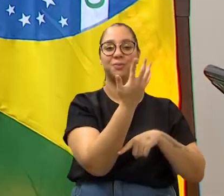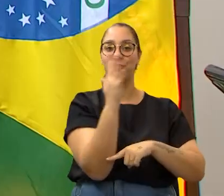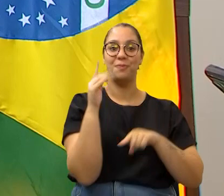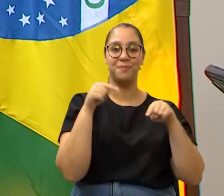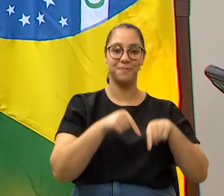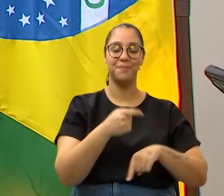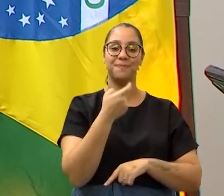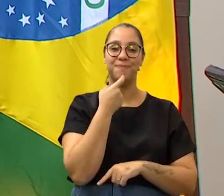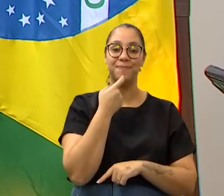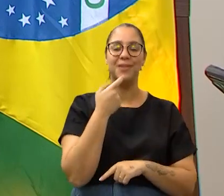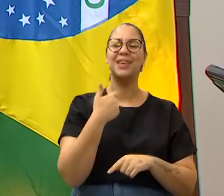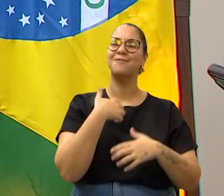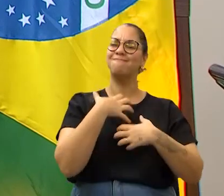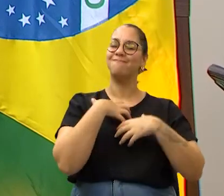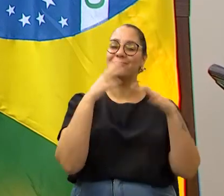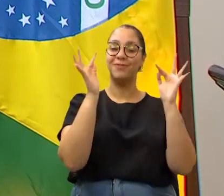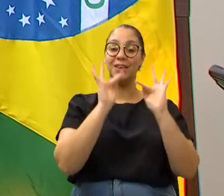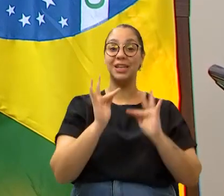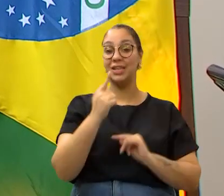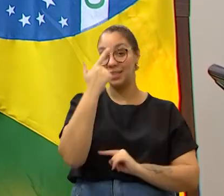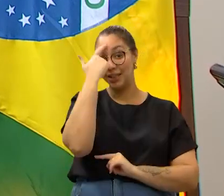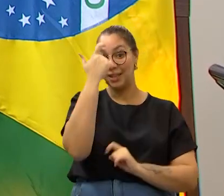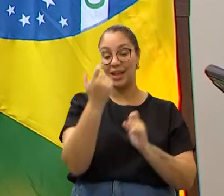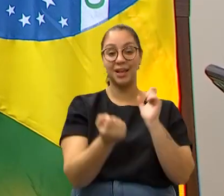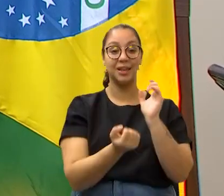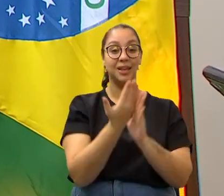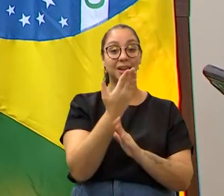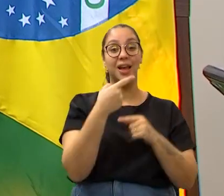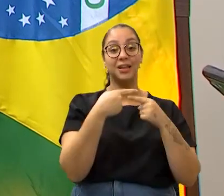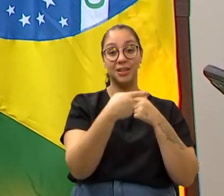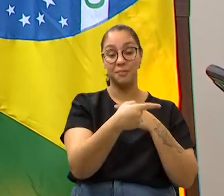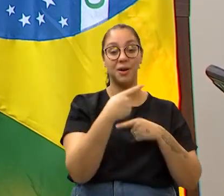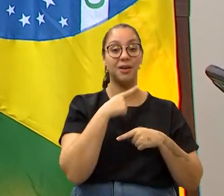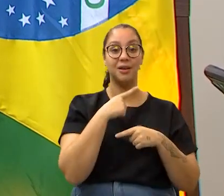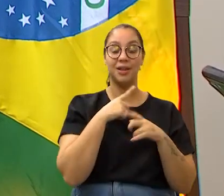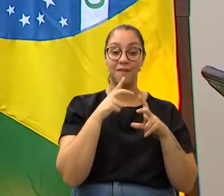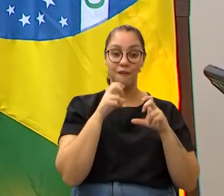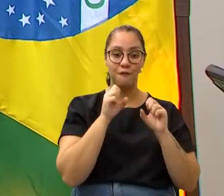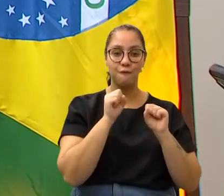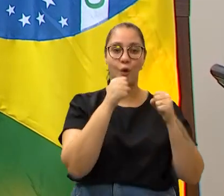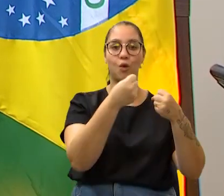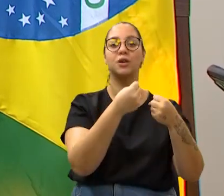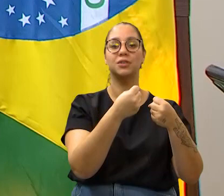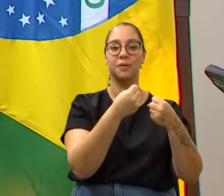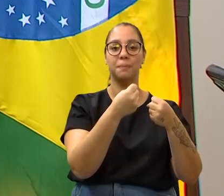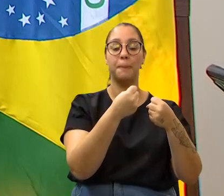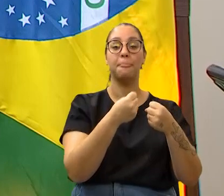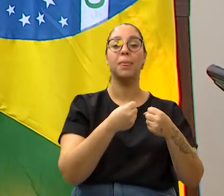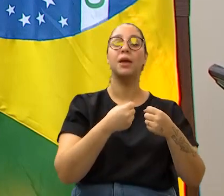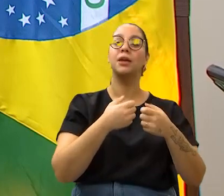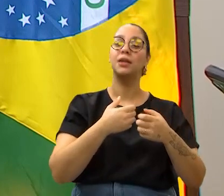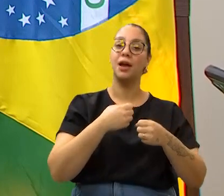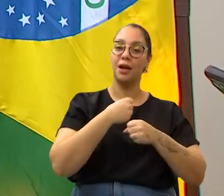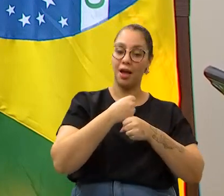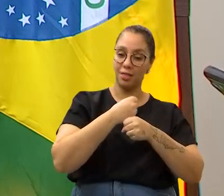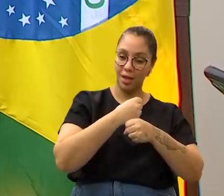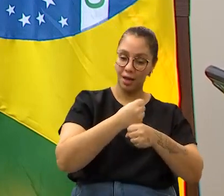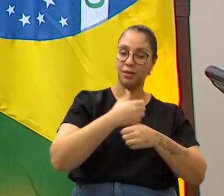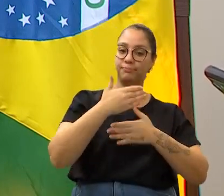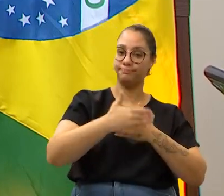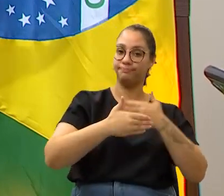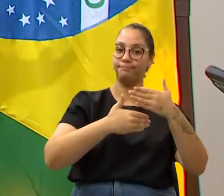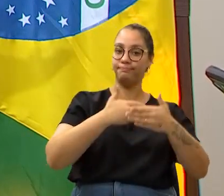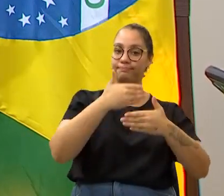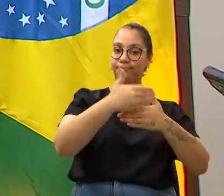E eu fico feliz de ver que essa ideia de criar uma semana, ela ganhou corpo, força, e a cada ano ela tem